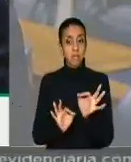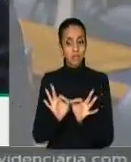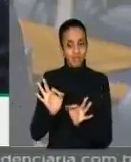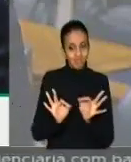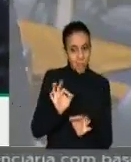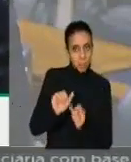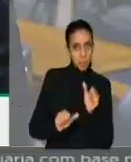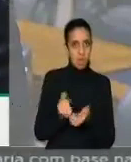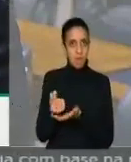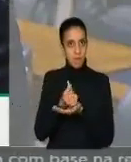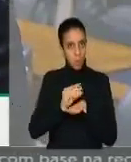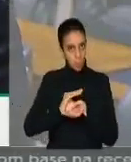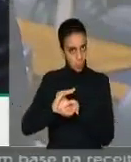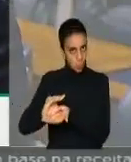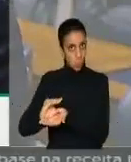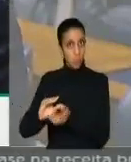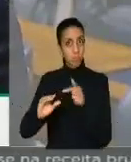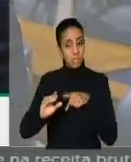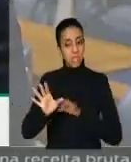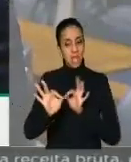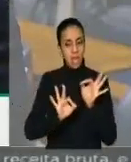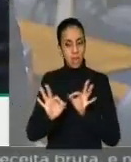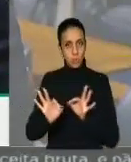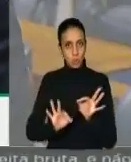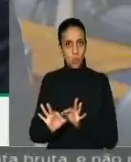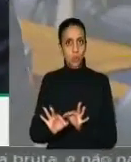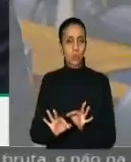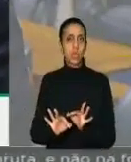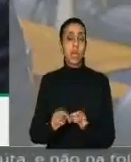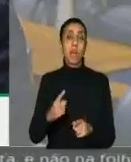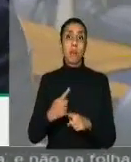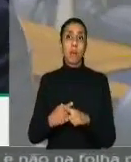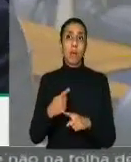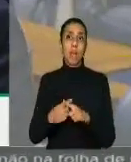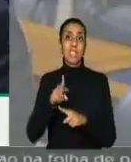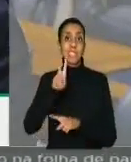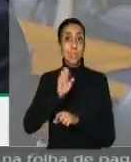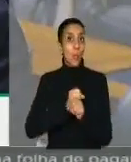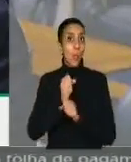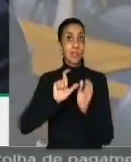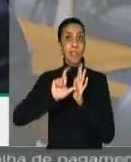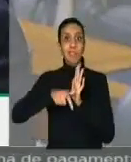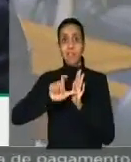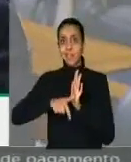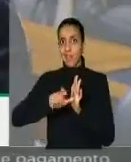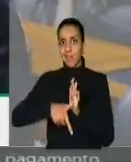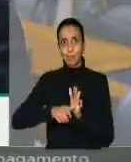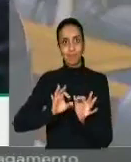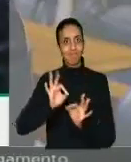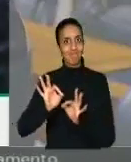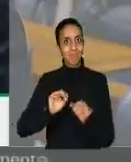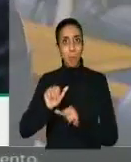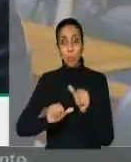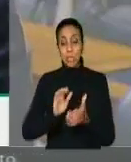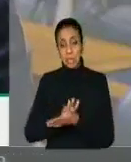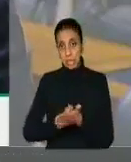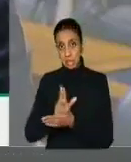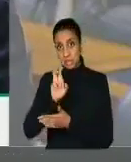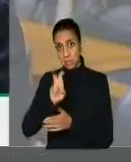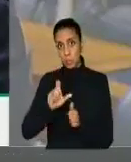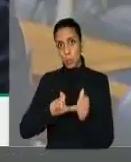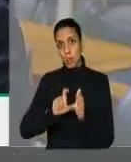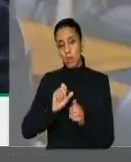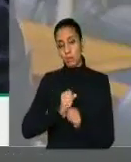faz praticamente, fazem quase 5 anos que não há esse reajuste, e nós vamos